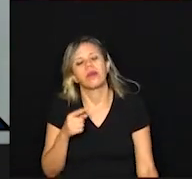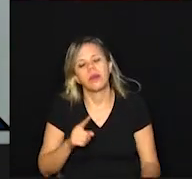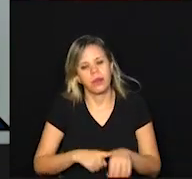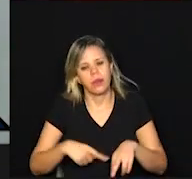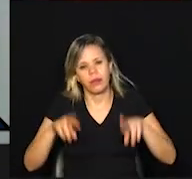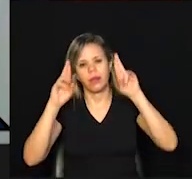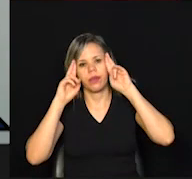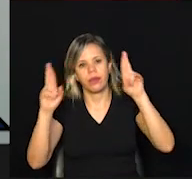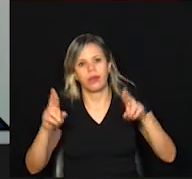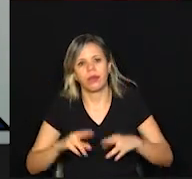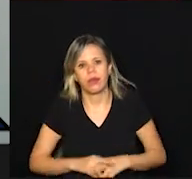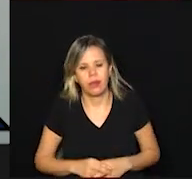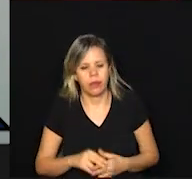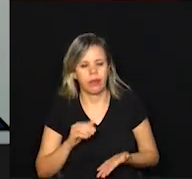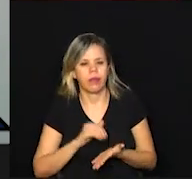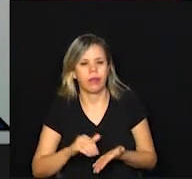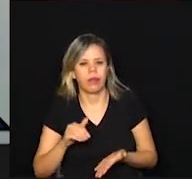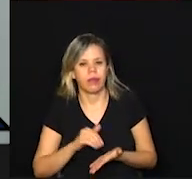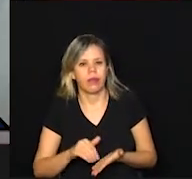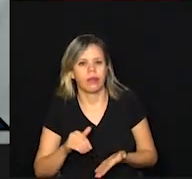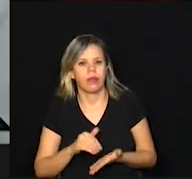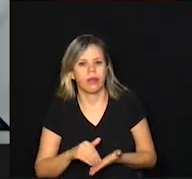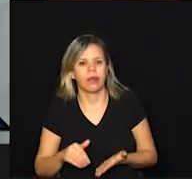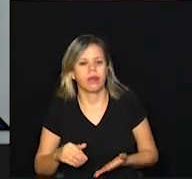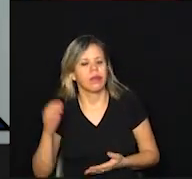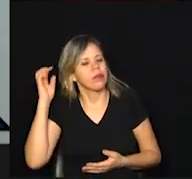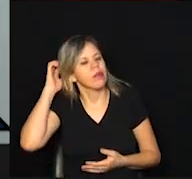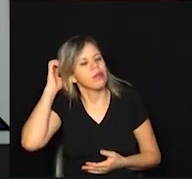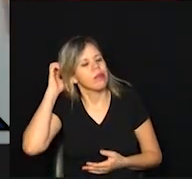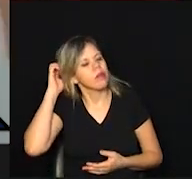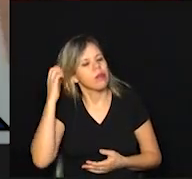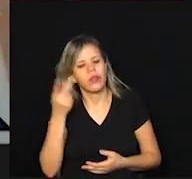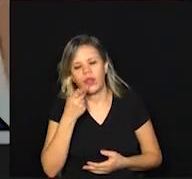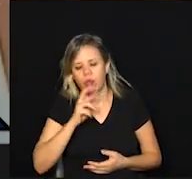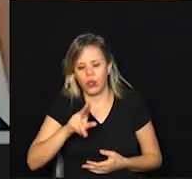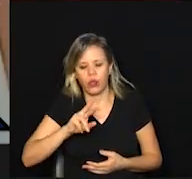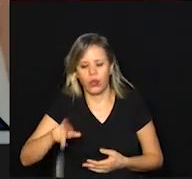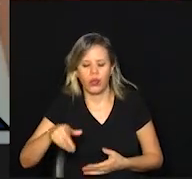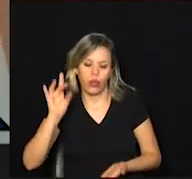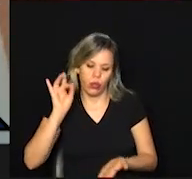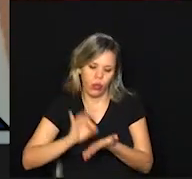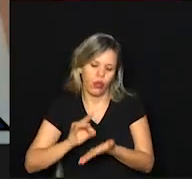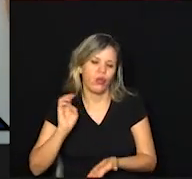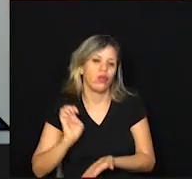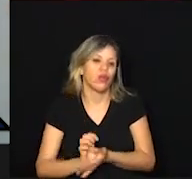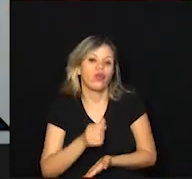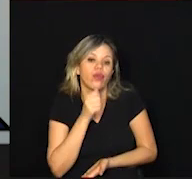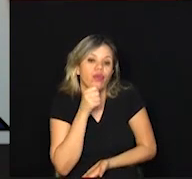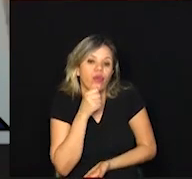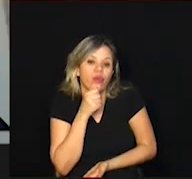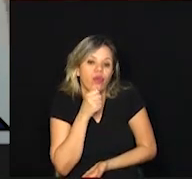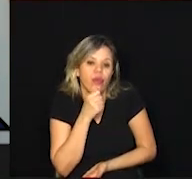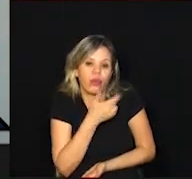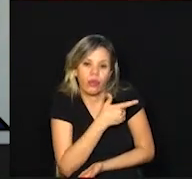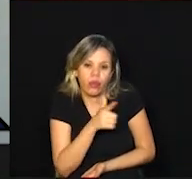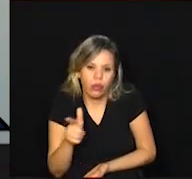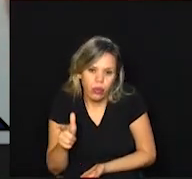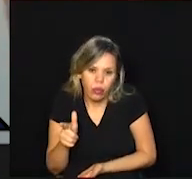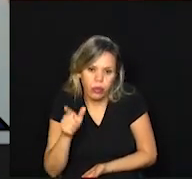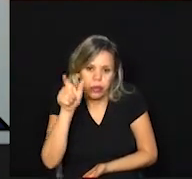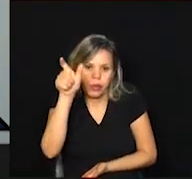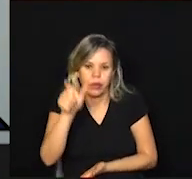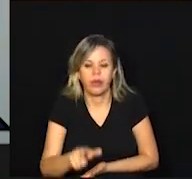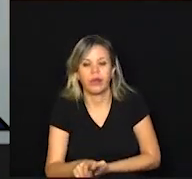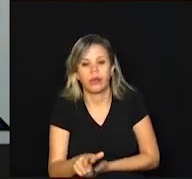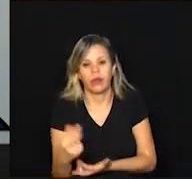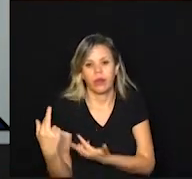todo respeito a secretária interina ela mesmo diz que não é a secretária efetiva a gente não ter alguém